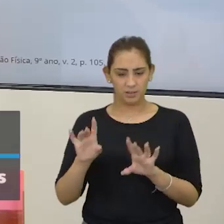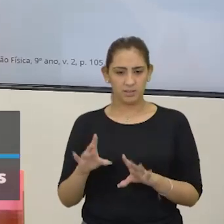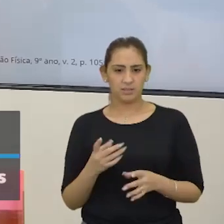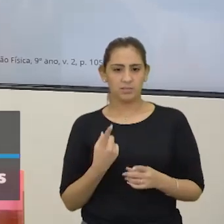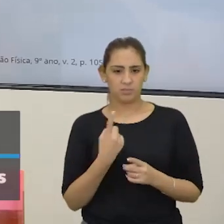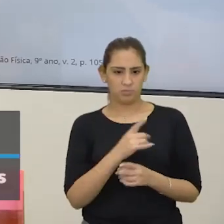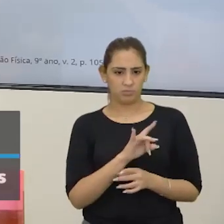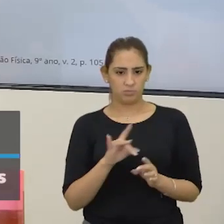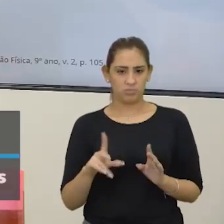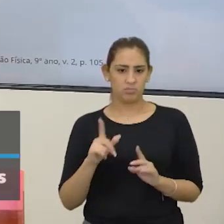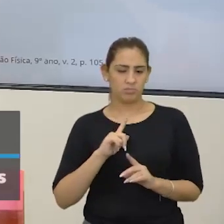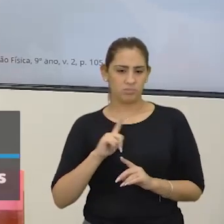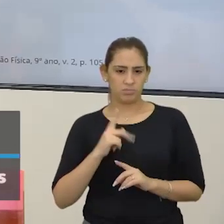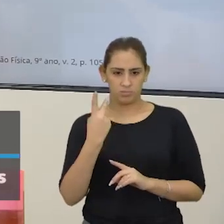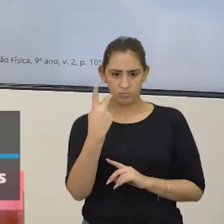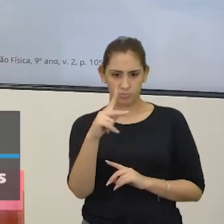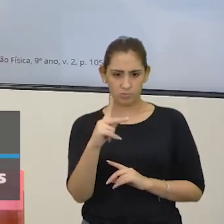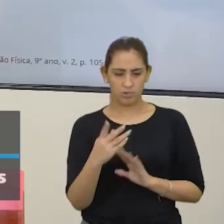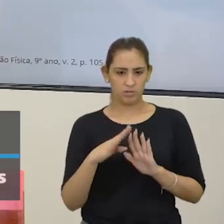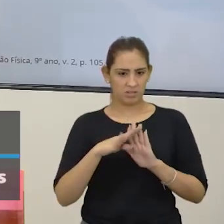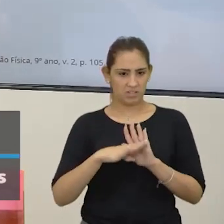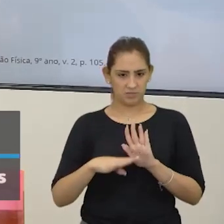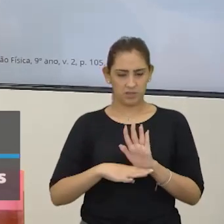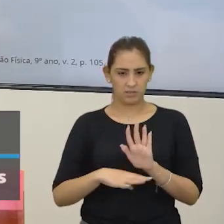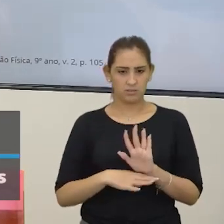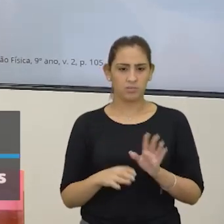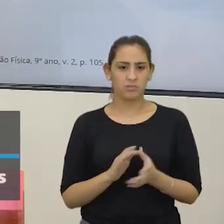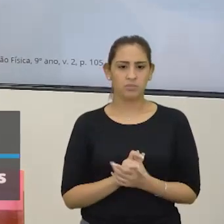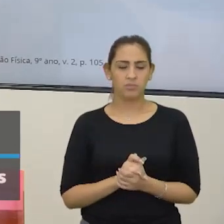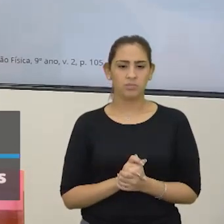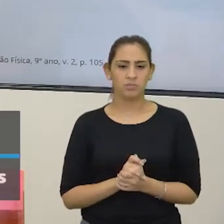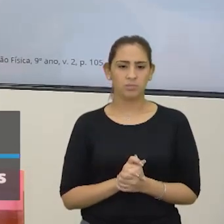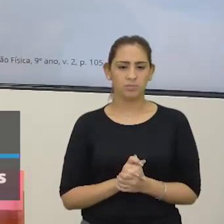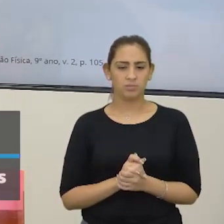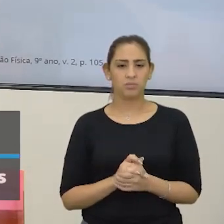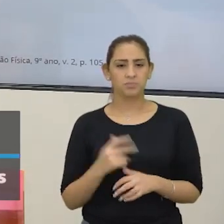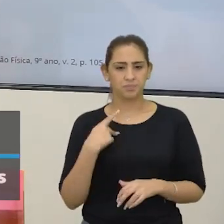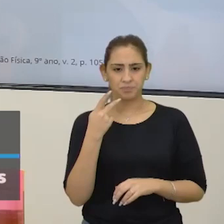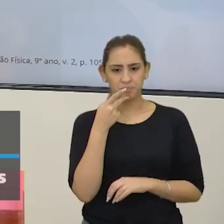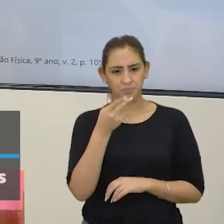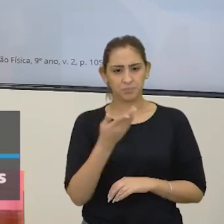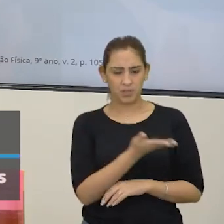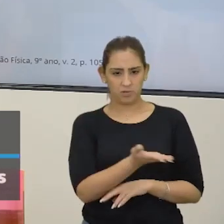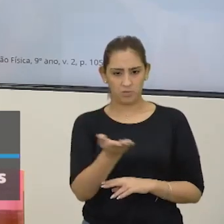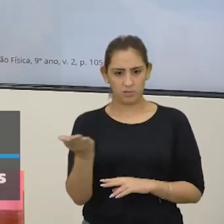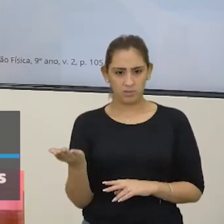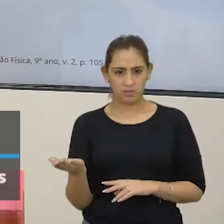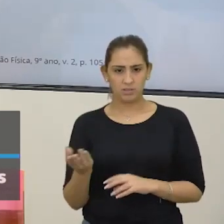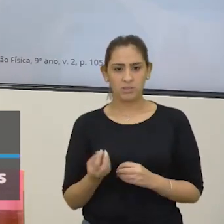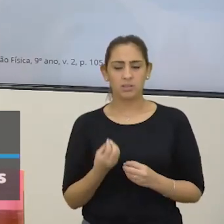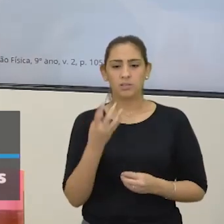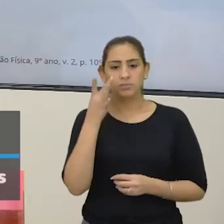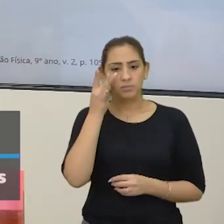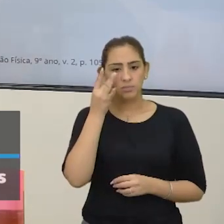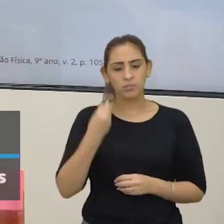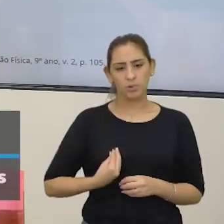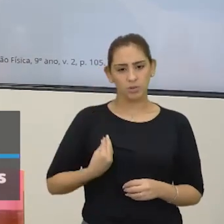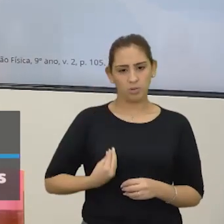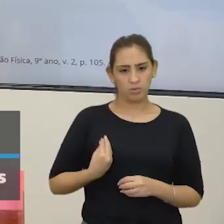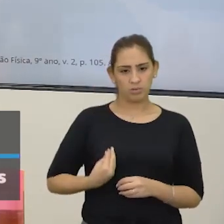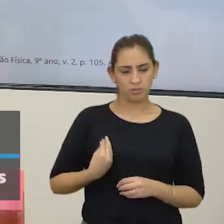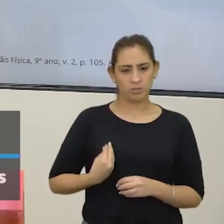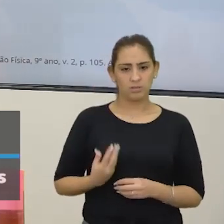tem um determinado tipo de classificação. Então, a gente vem aí falando para vocês da existência, né, dessa organização,